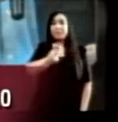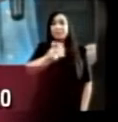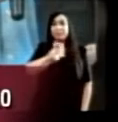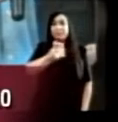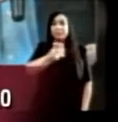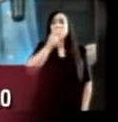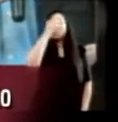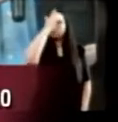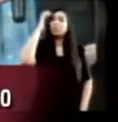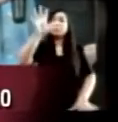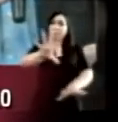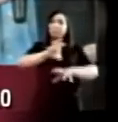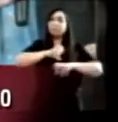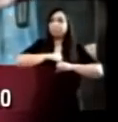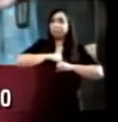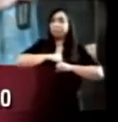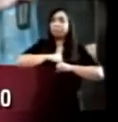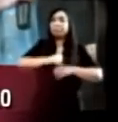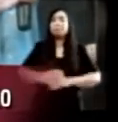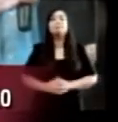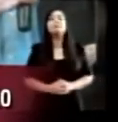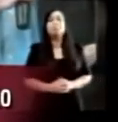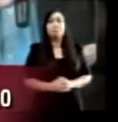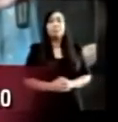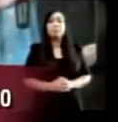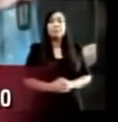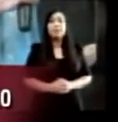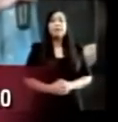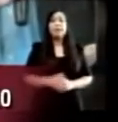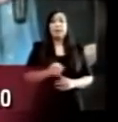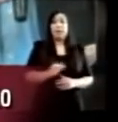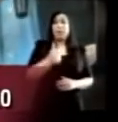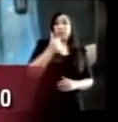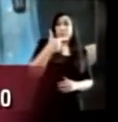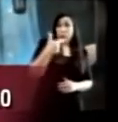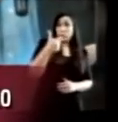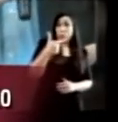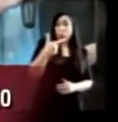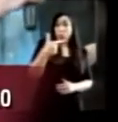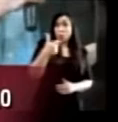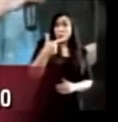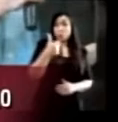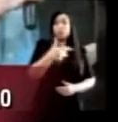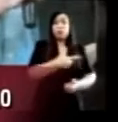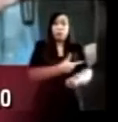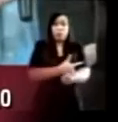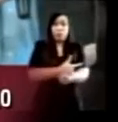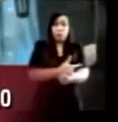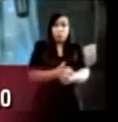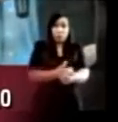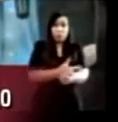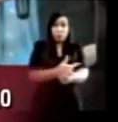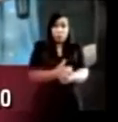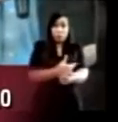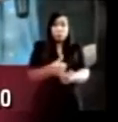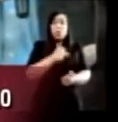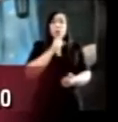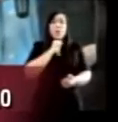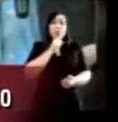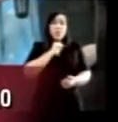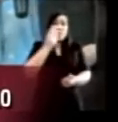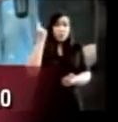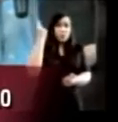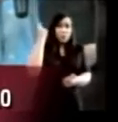casos positivos no total, sendo que 12 testes foram sorológicos, que são infecções